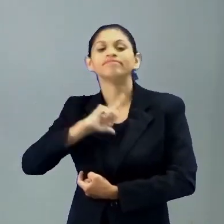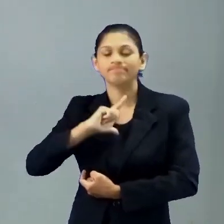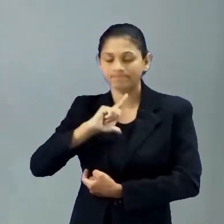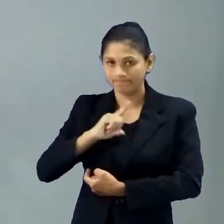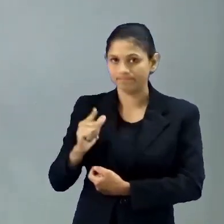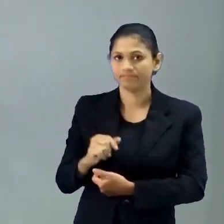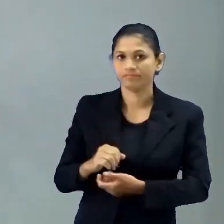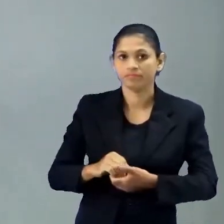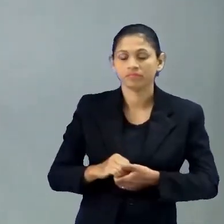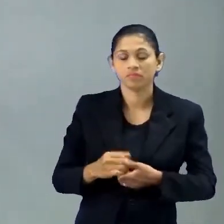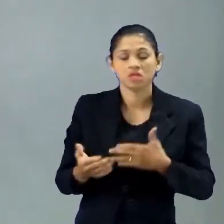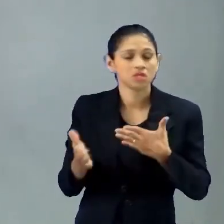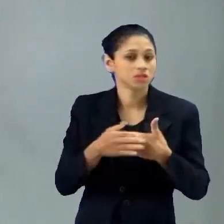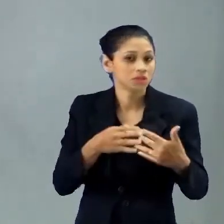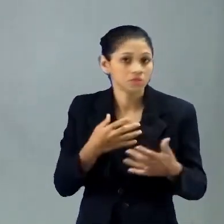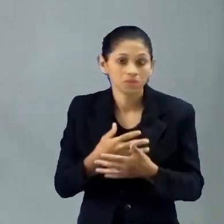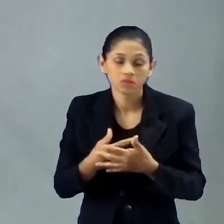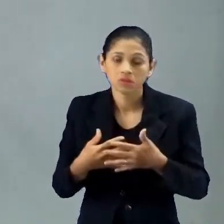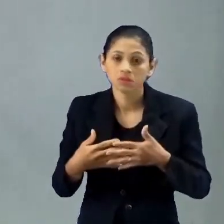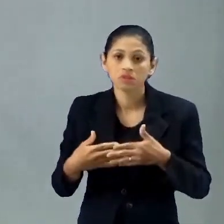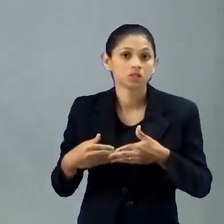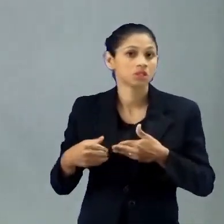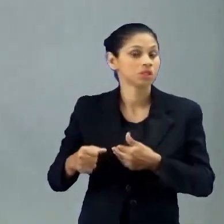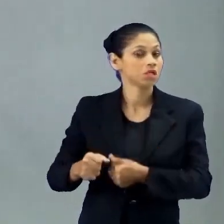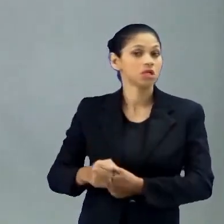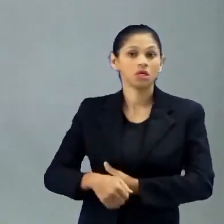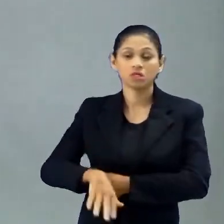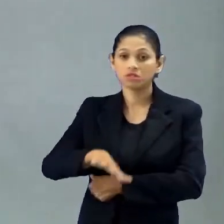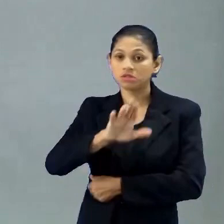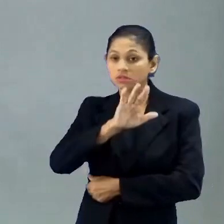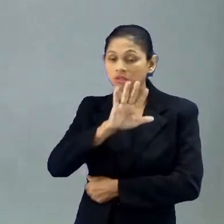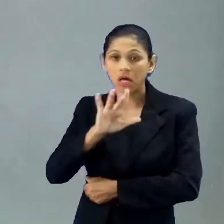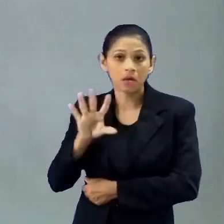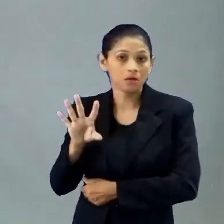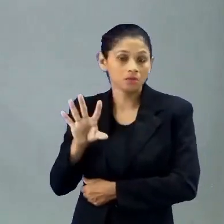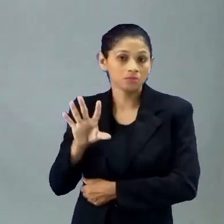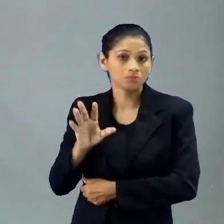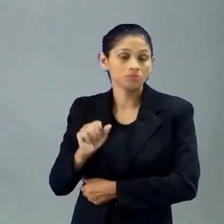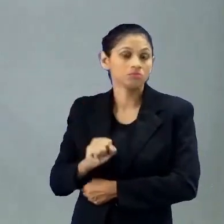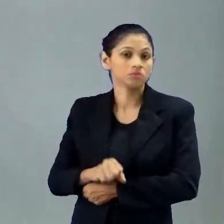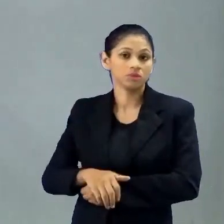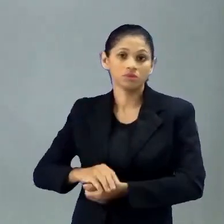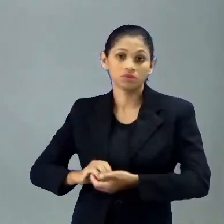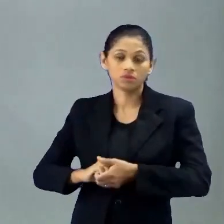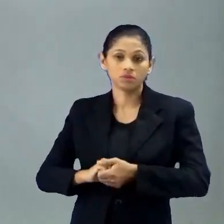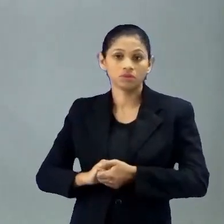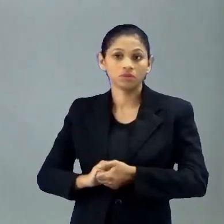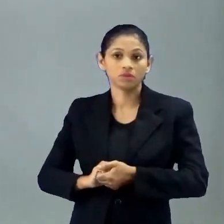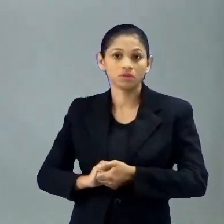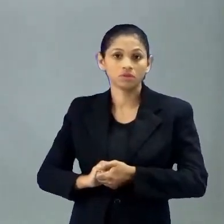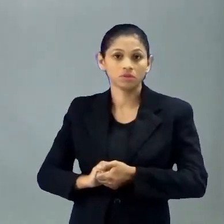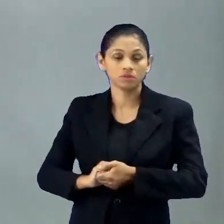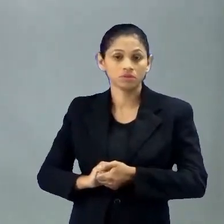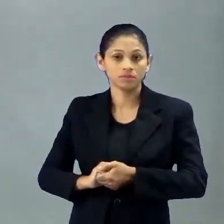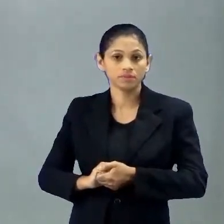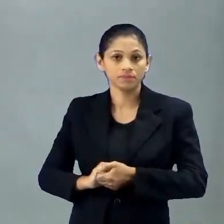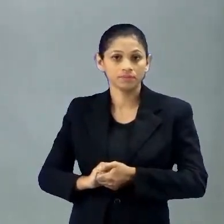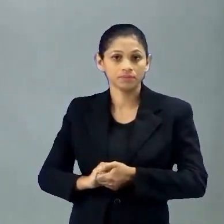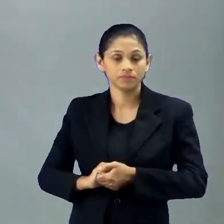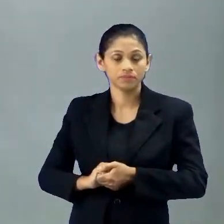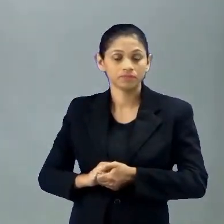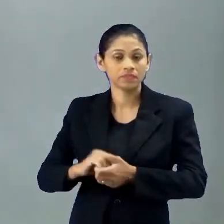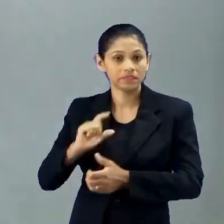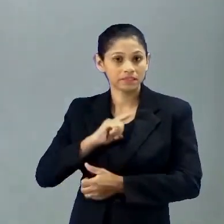da sigla, todos esses movimentos sociais, eles apresentam justamente um elemento em